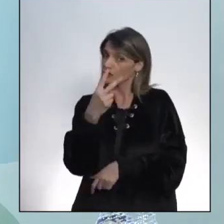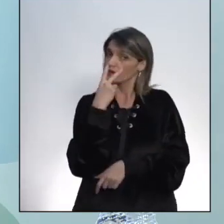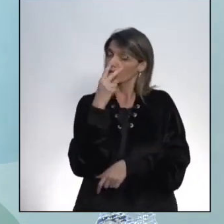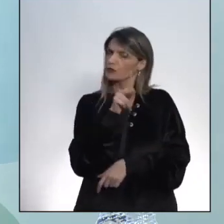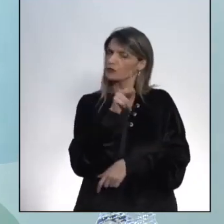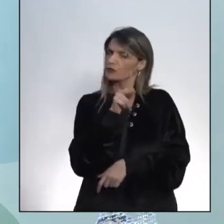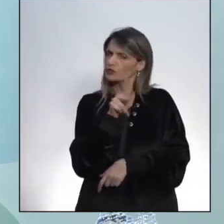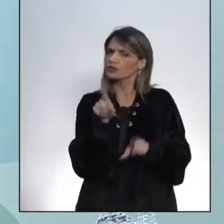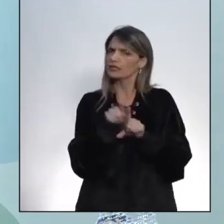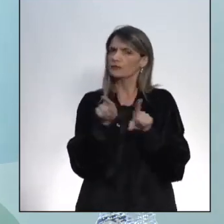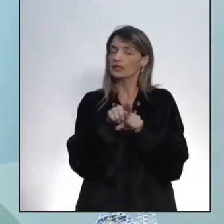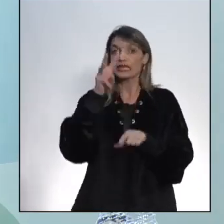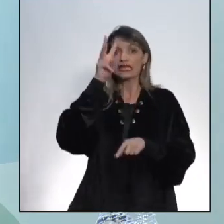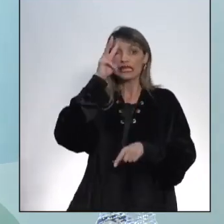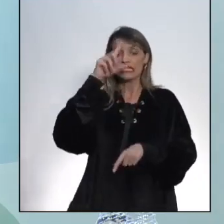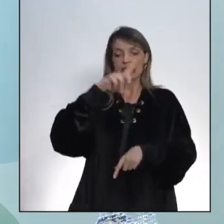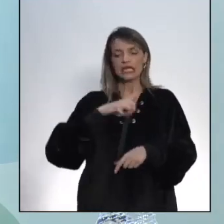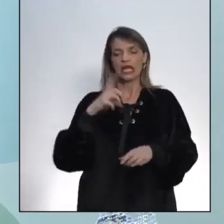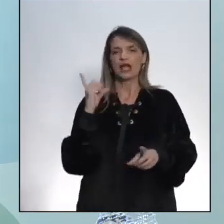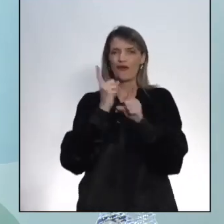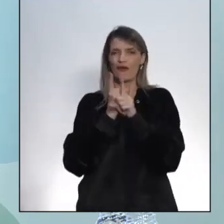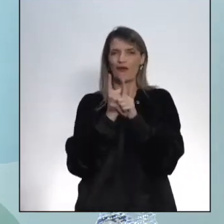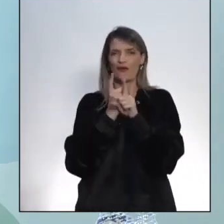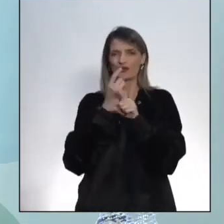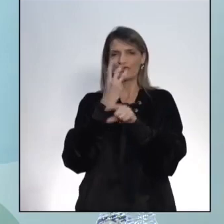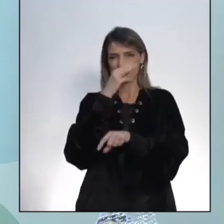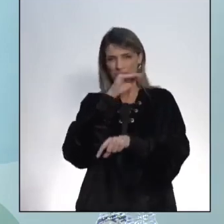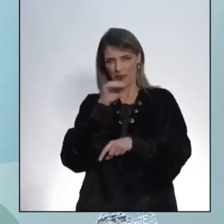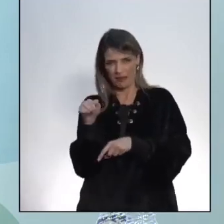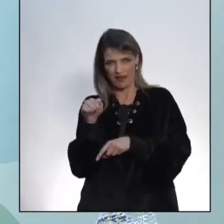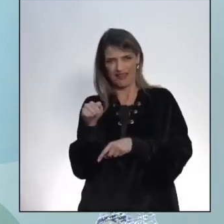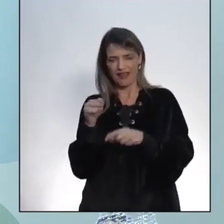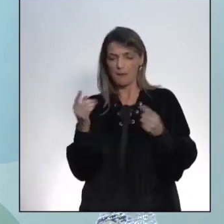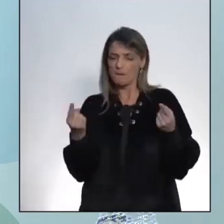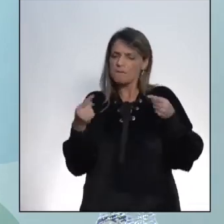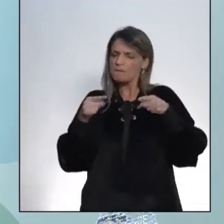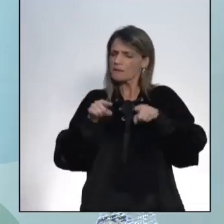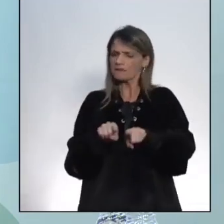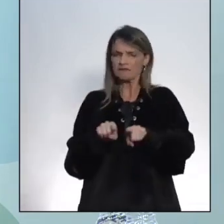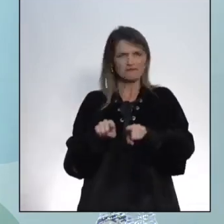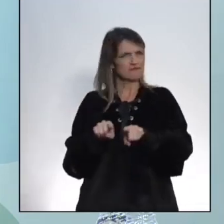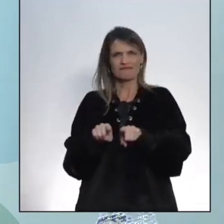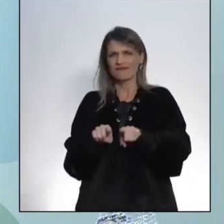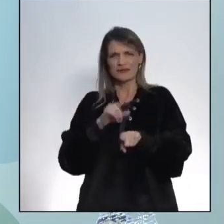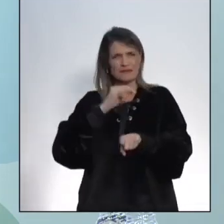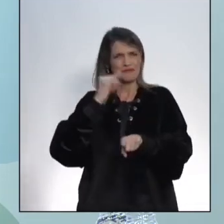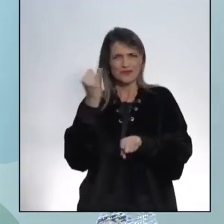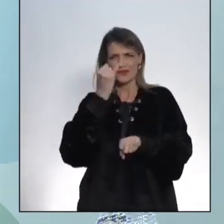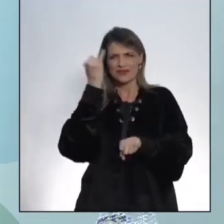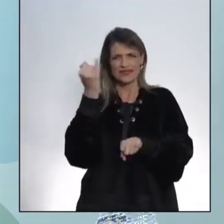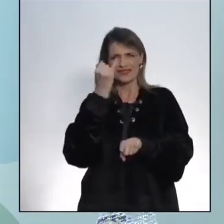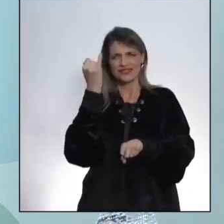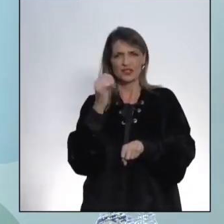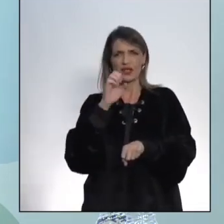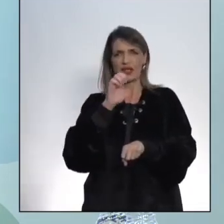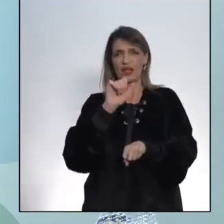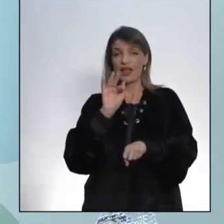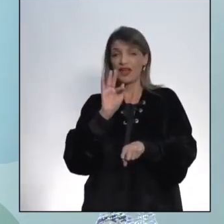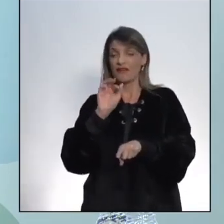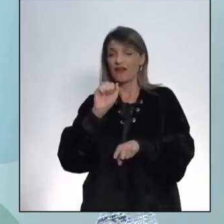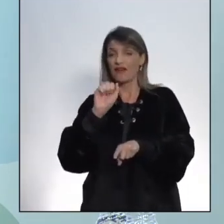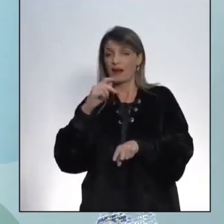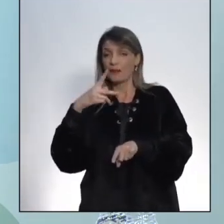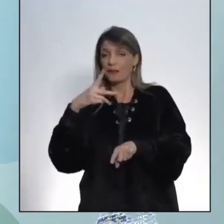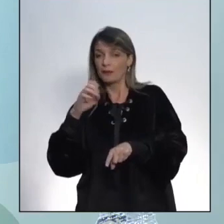toda terça-feira nós temos esse encontro aqui às 15h30, dessa parceria tão bonita entre a EFAP e a VVC, levando